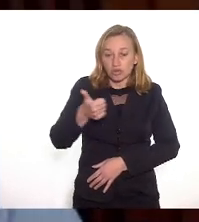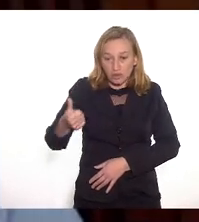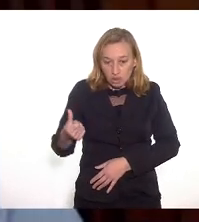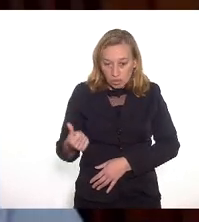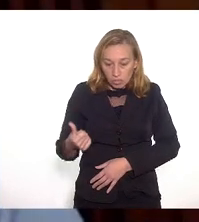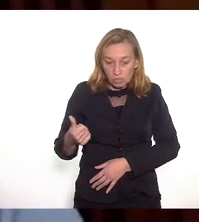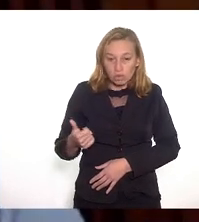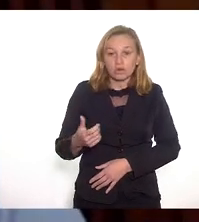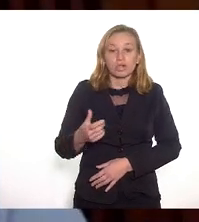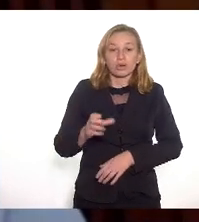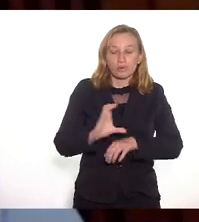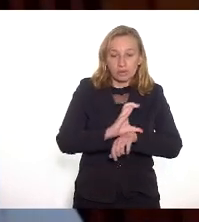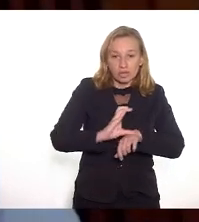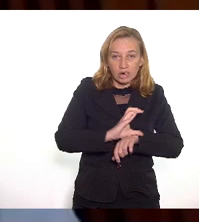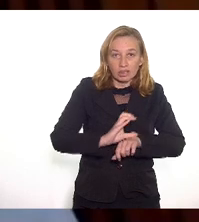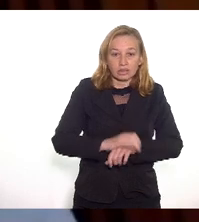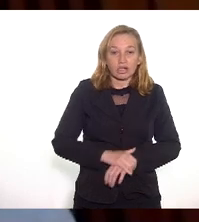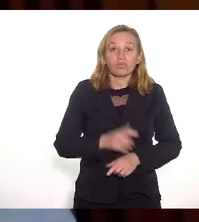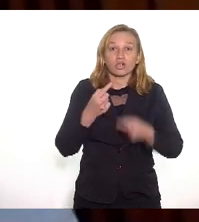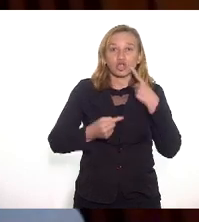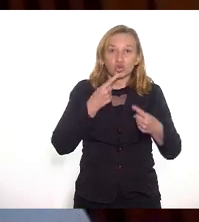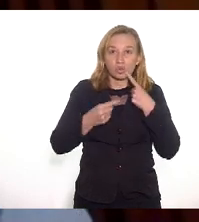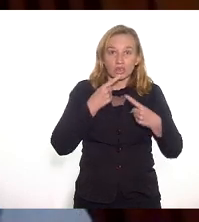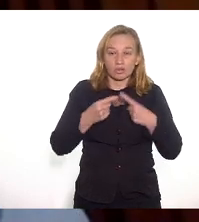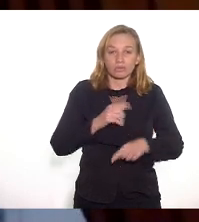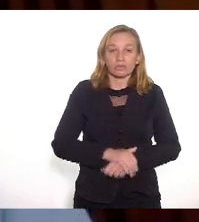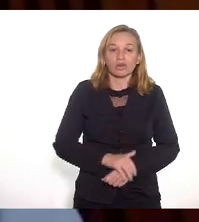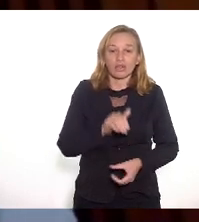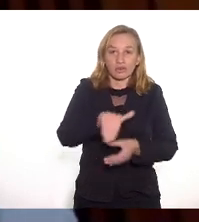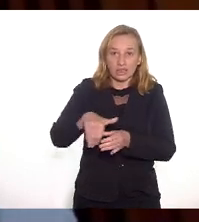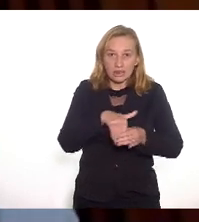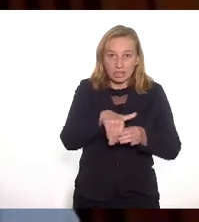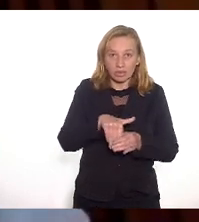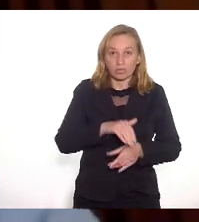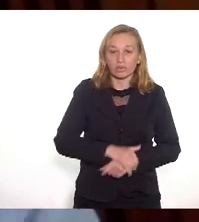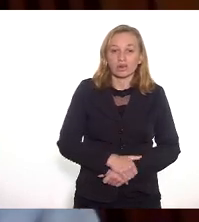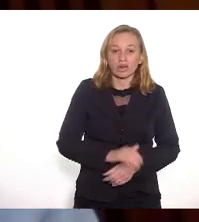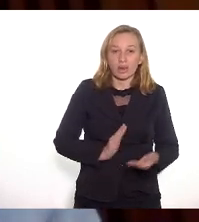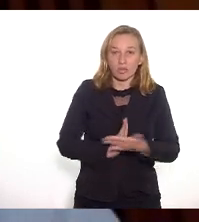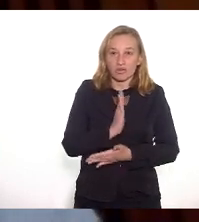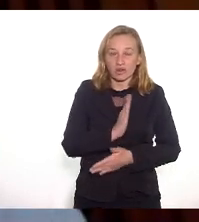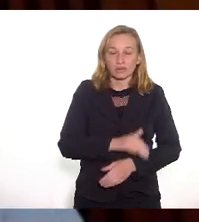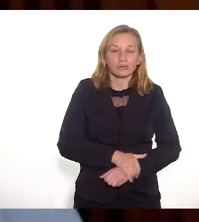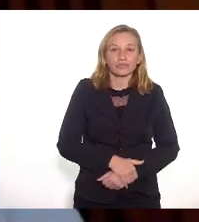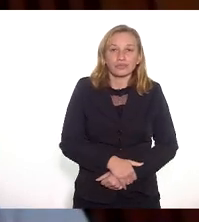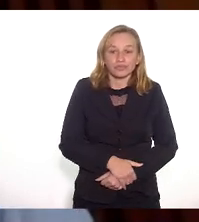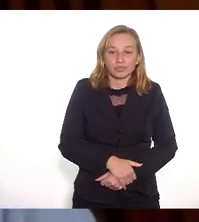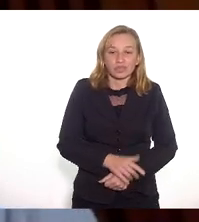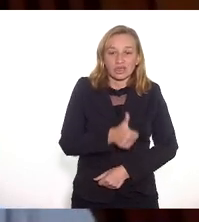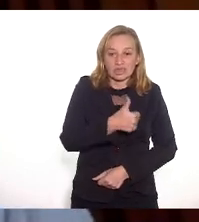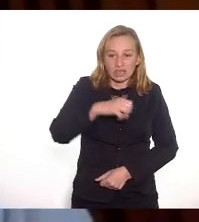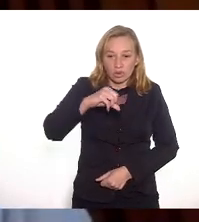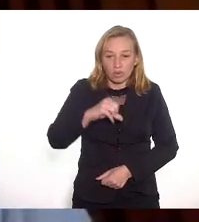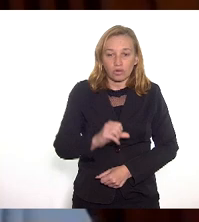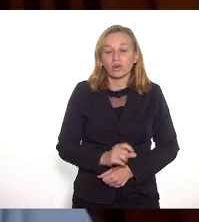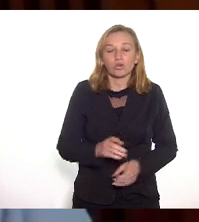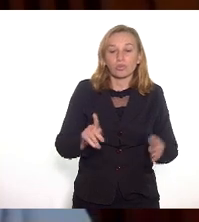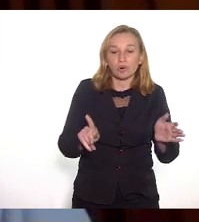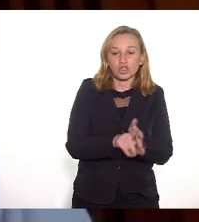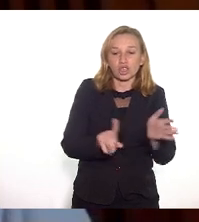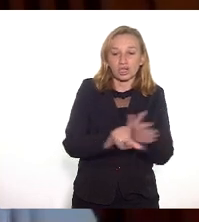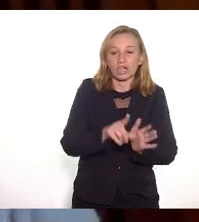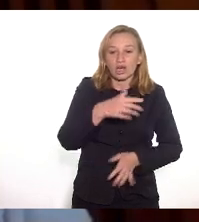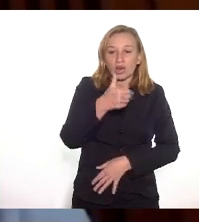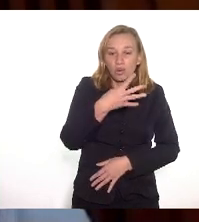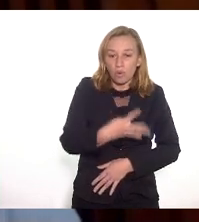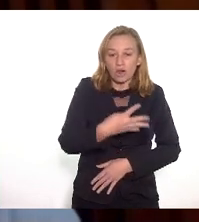constitucionalidade. Em discussão, em votação, aprovado. 19. Projeto de Lei